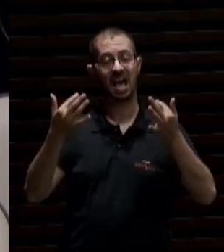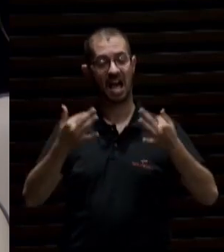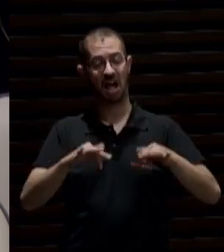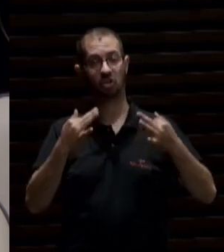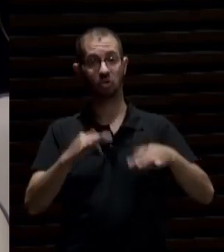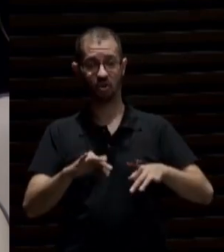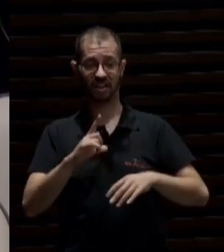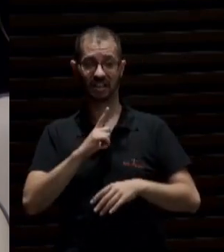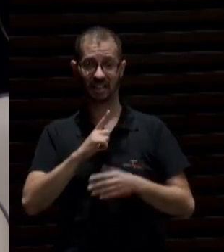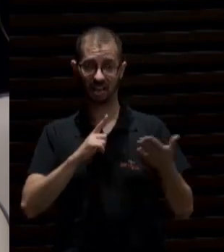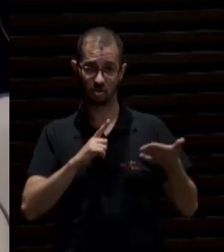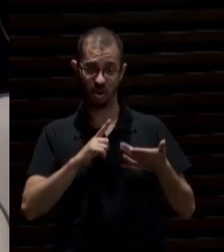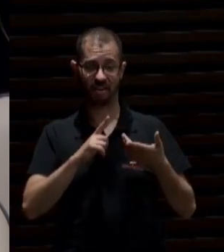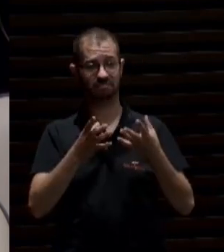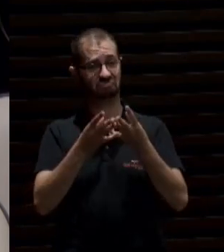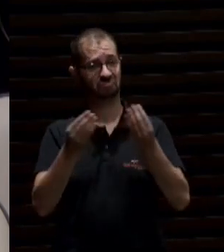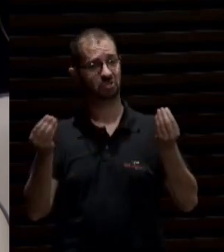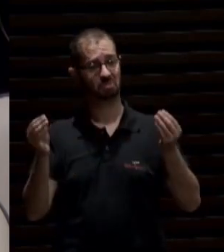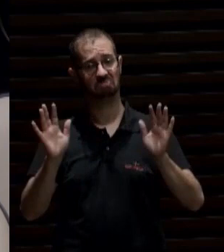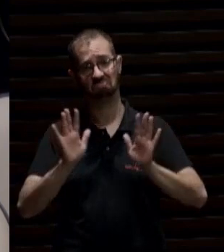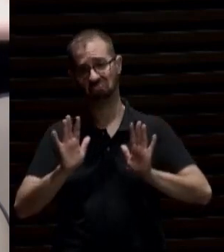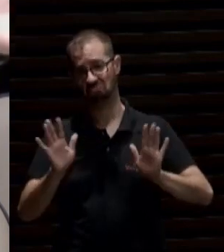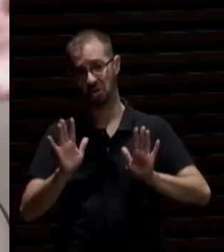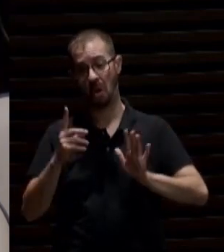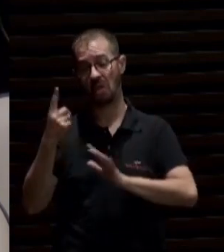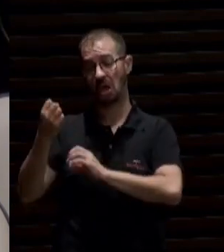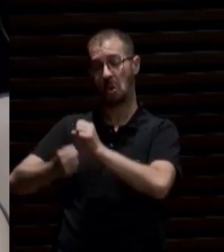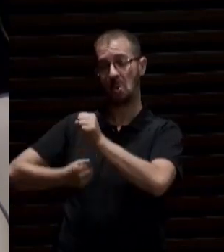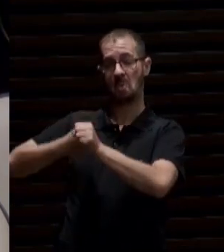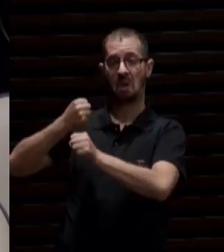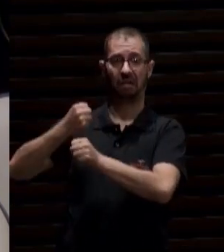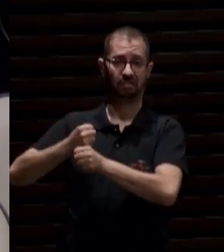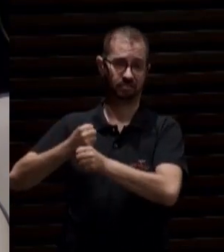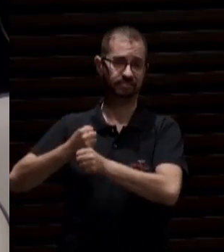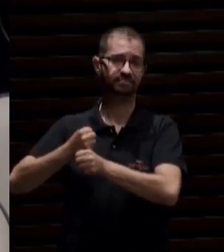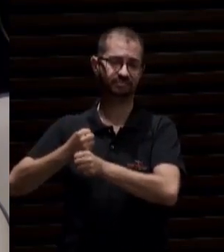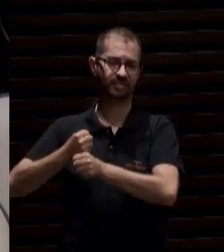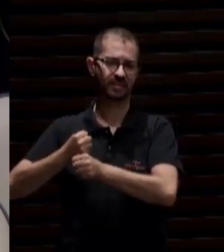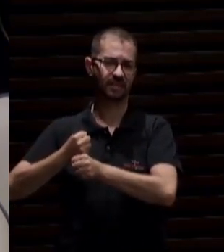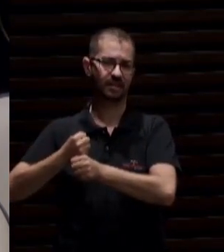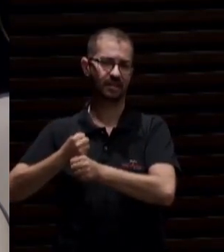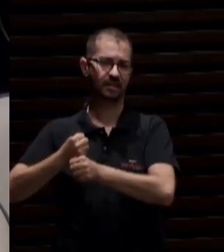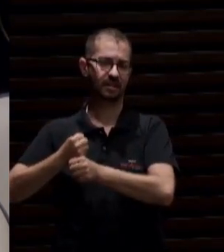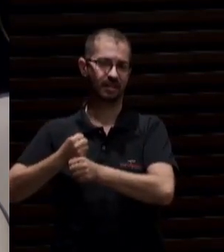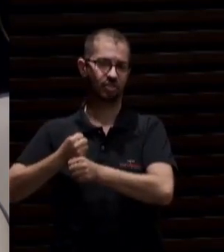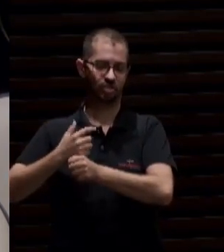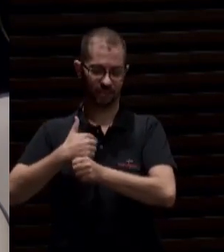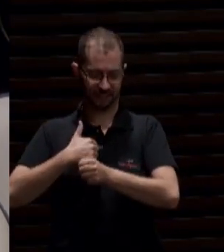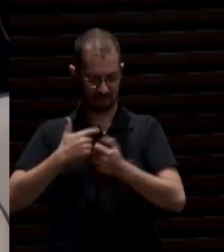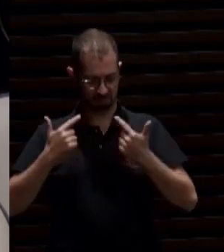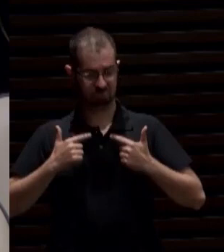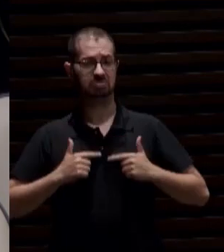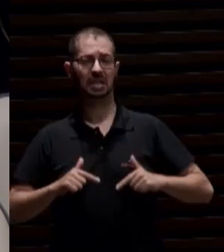porta da nossa casa, ela vai embora. Ou que daqui um ano nós estaremos fora da barriga do grande peixe. Mas